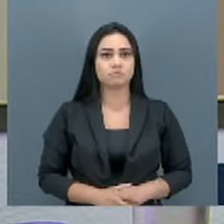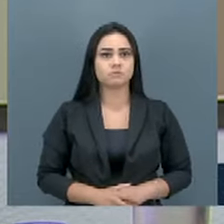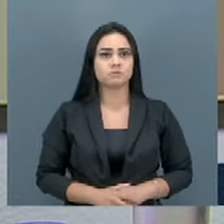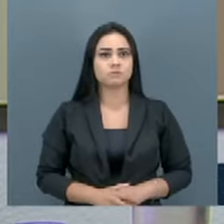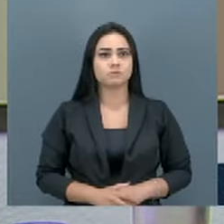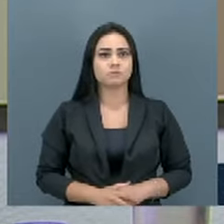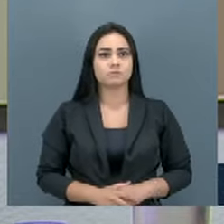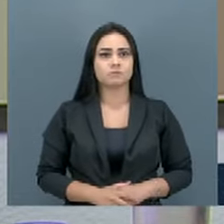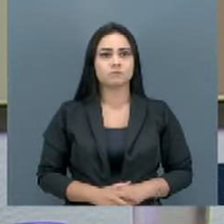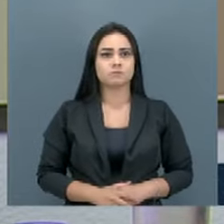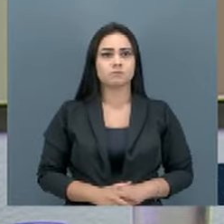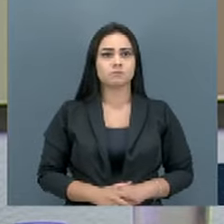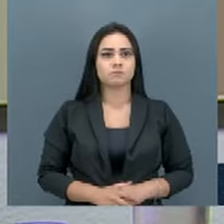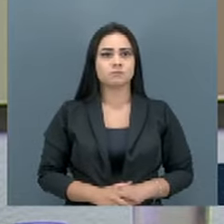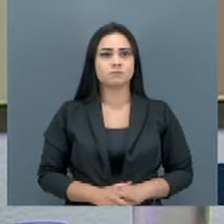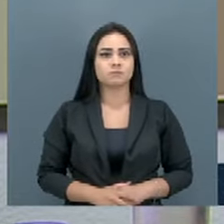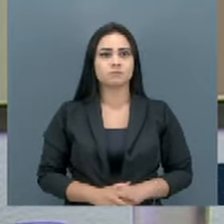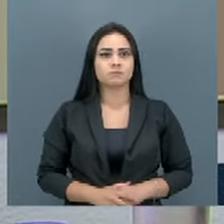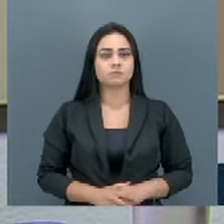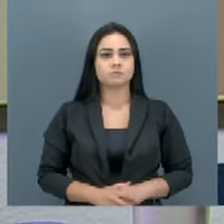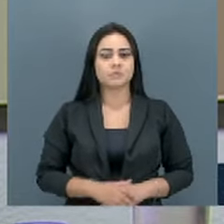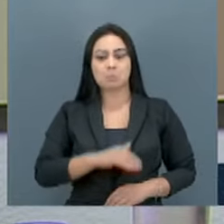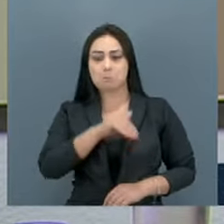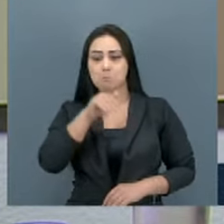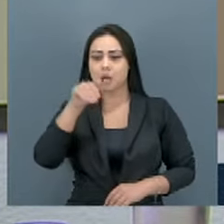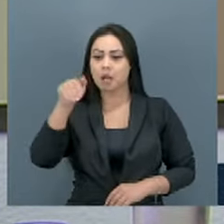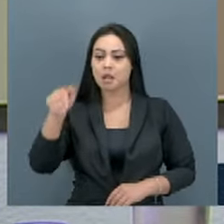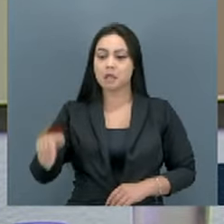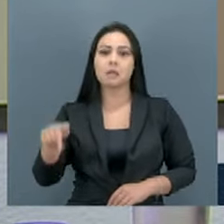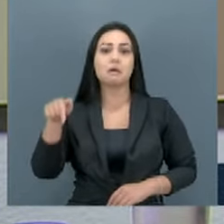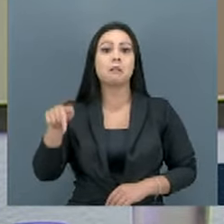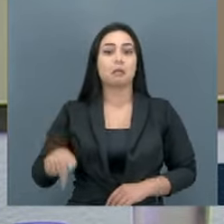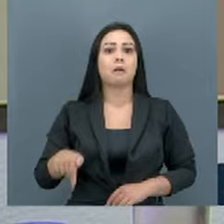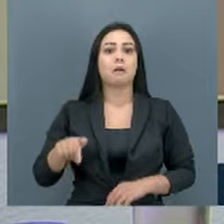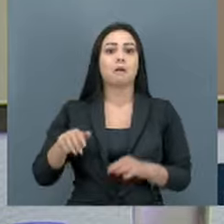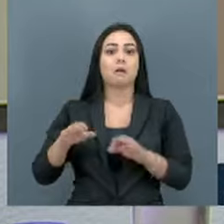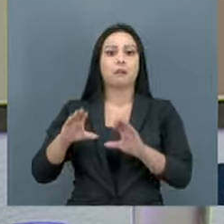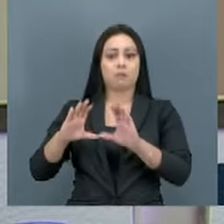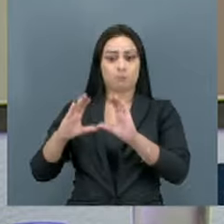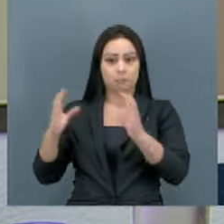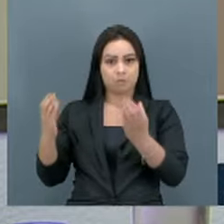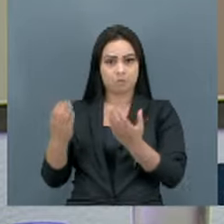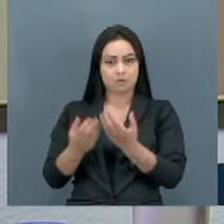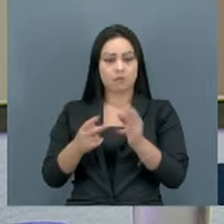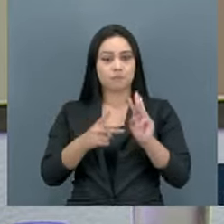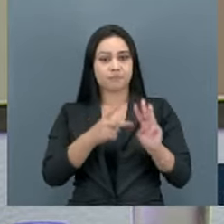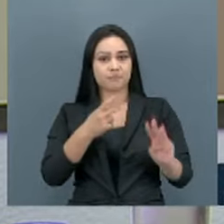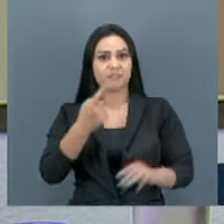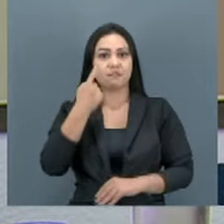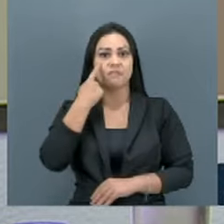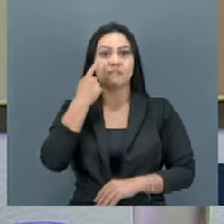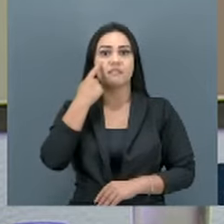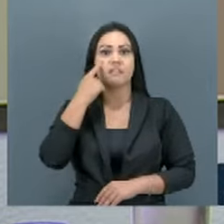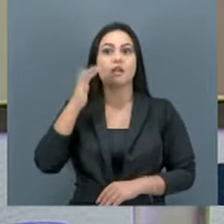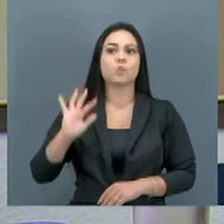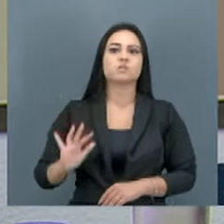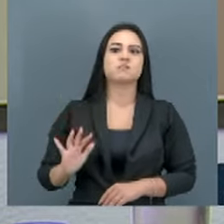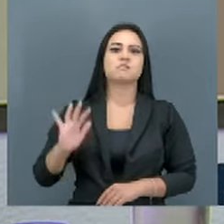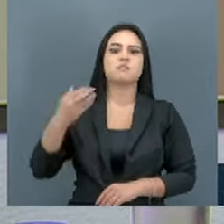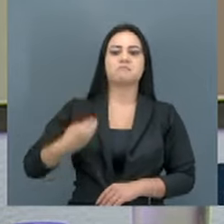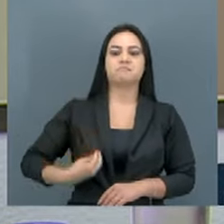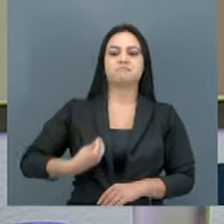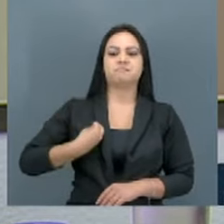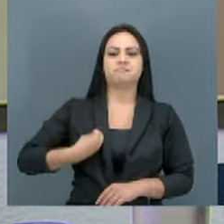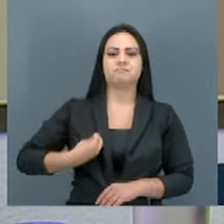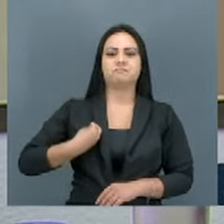para ir para as nossas aldeias, para ver a situação, como que o nosso